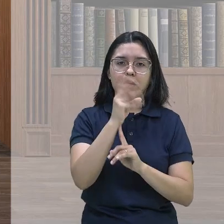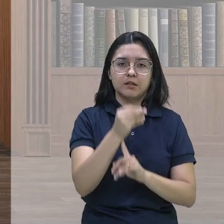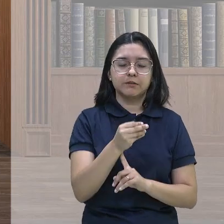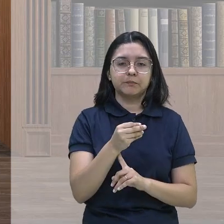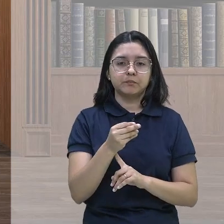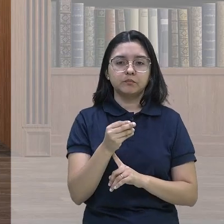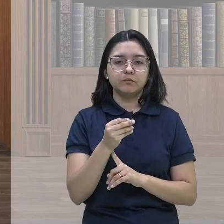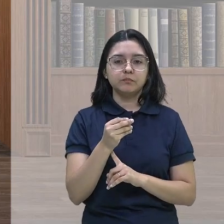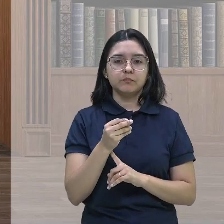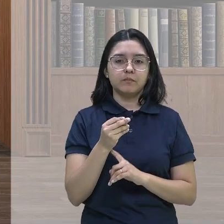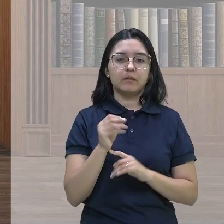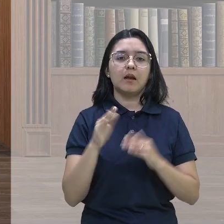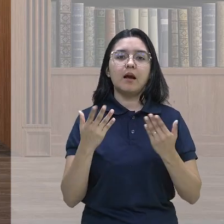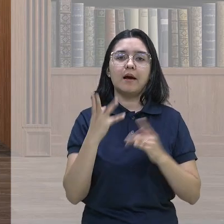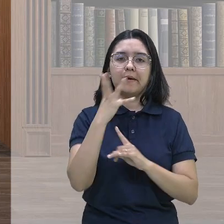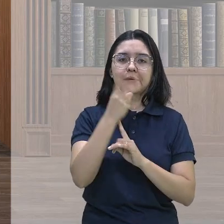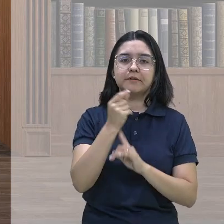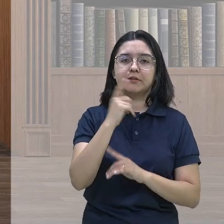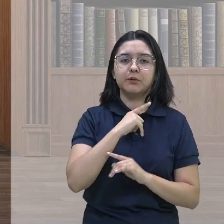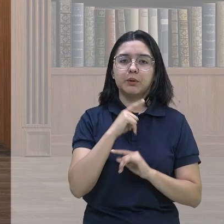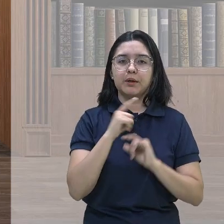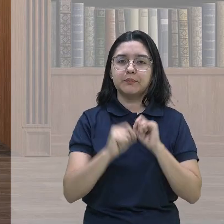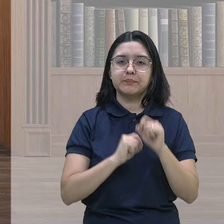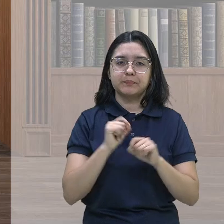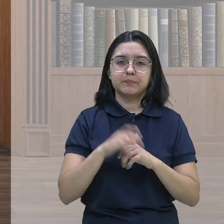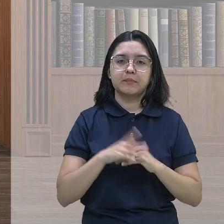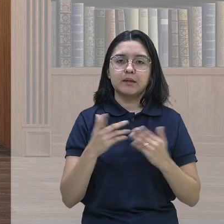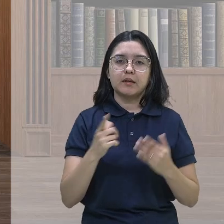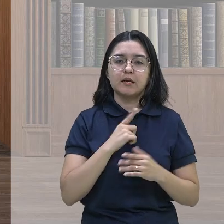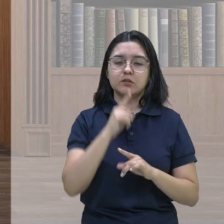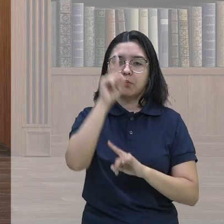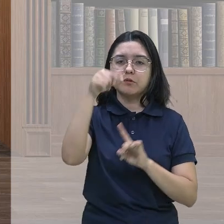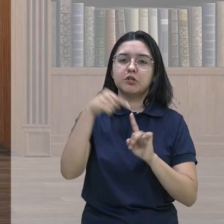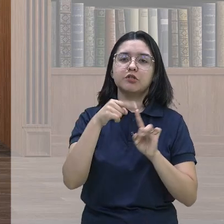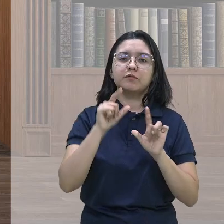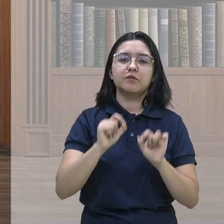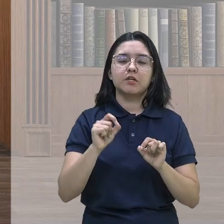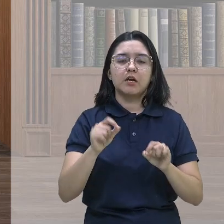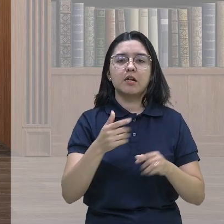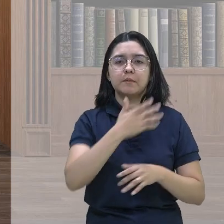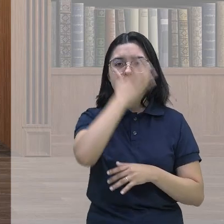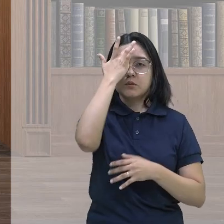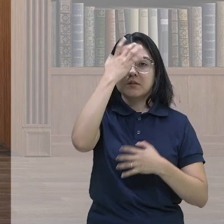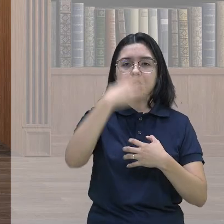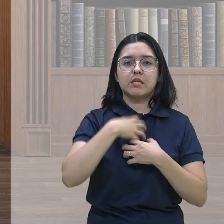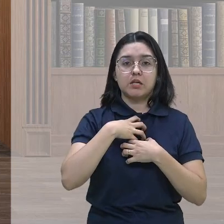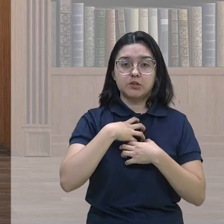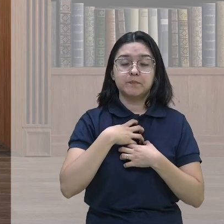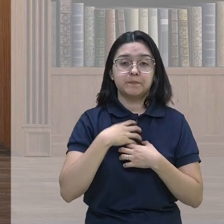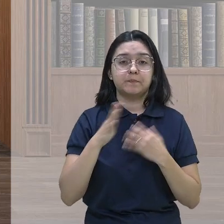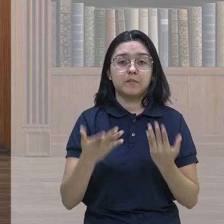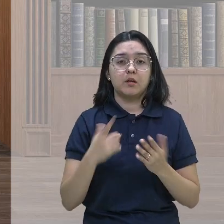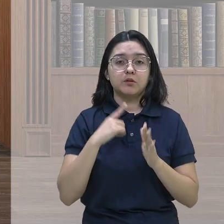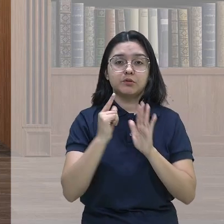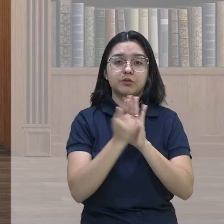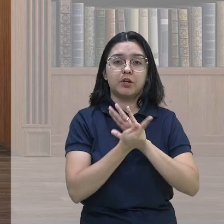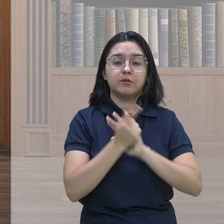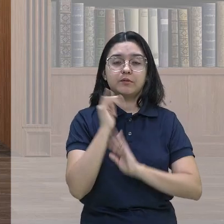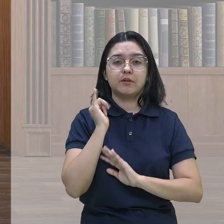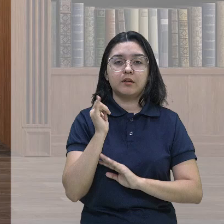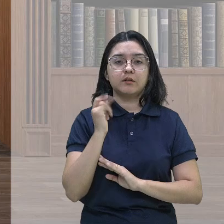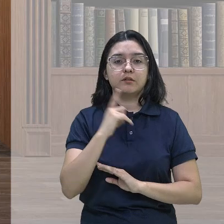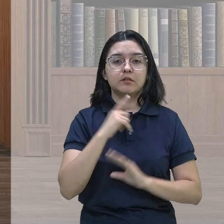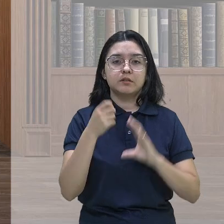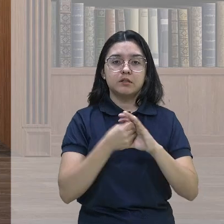chegando. A arte, ela tem essa intenção de sensibilizar, né? Então, o gênero narrativo, ele traz isso,